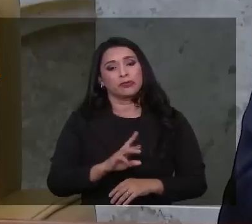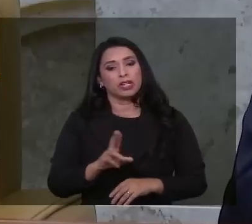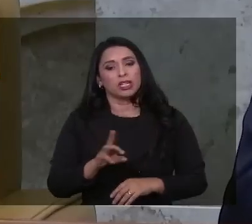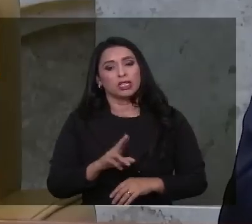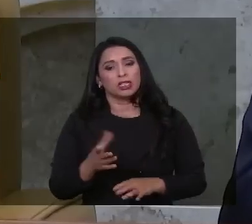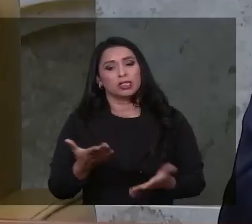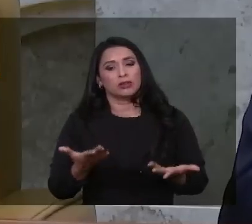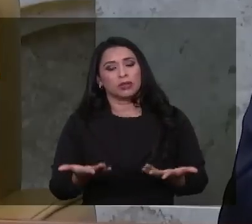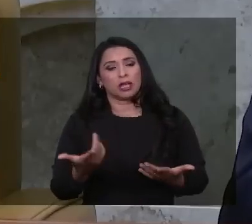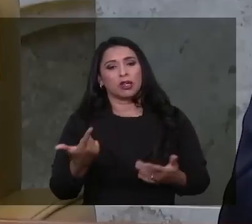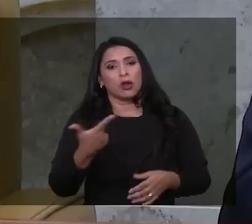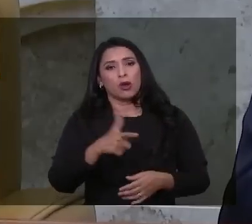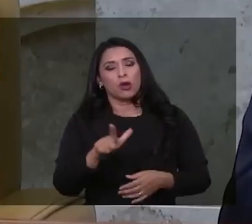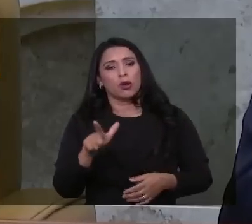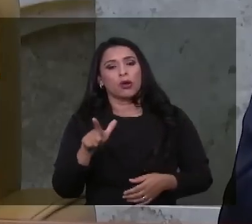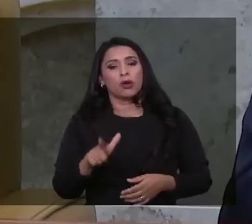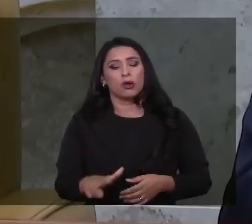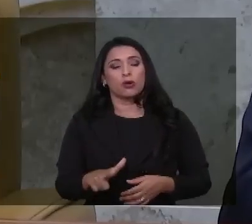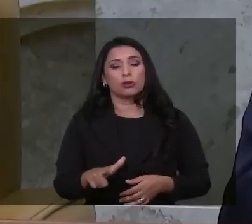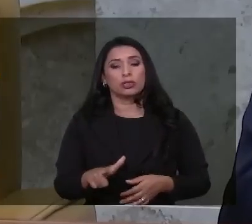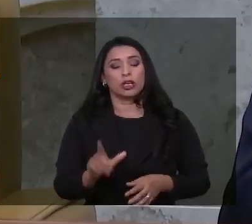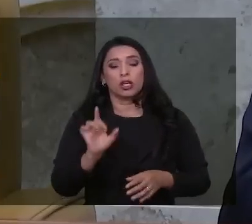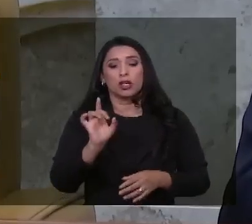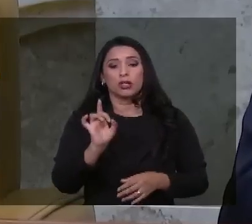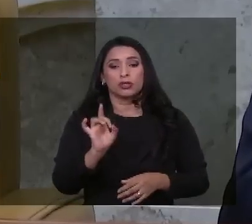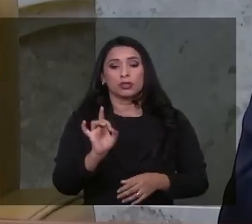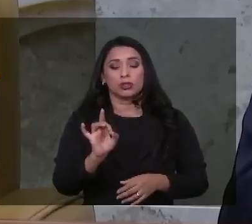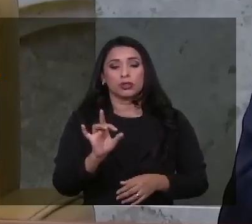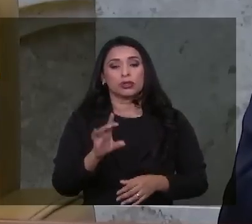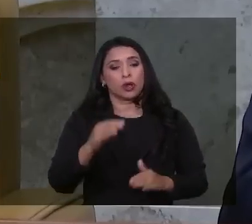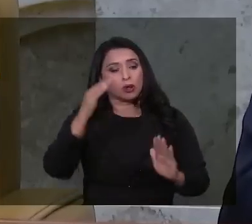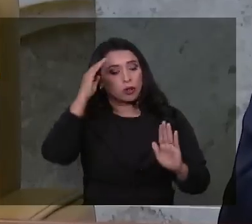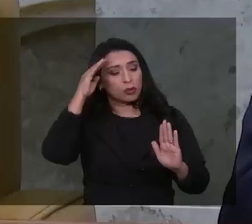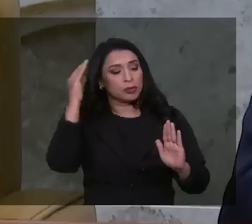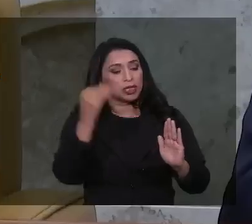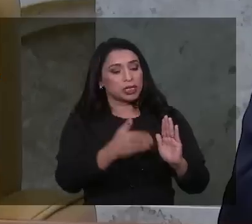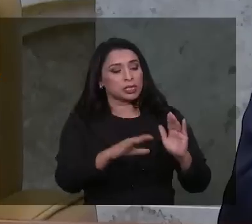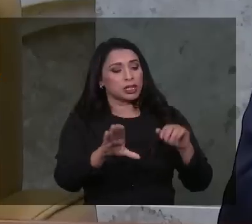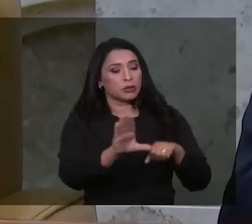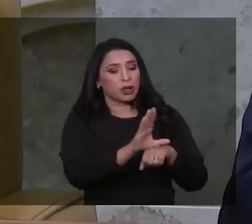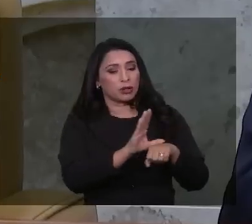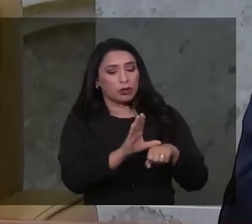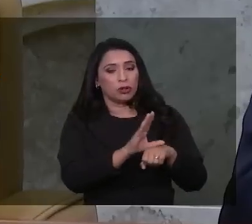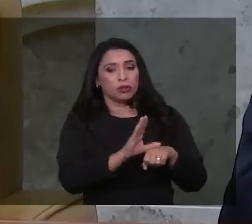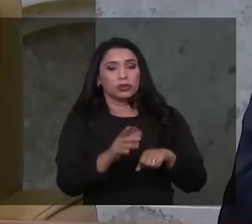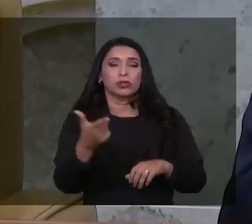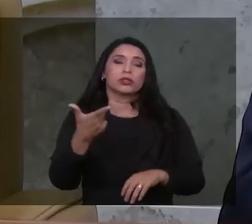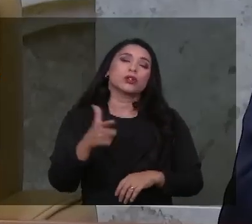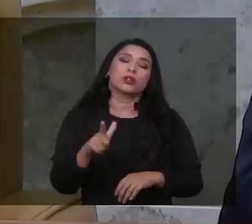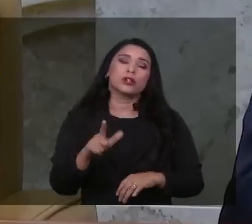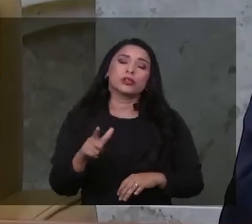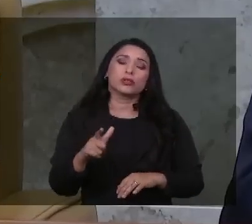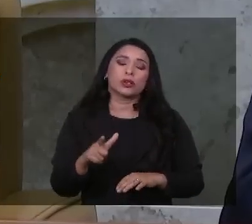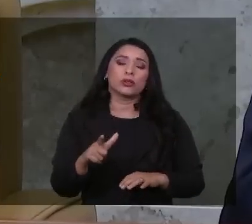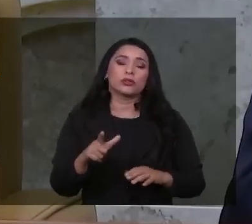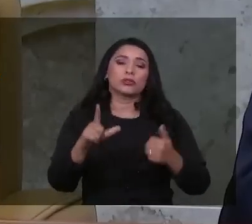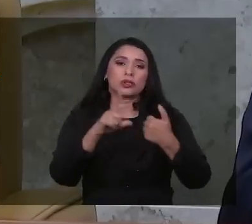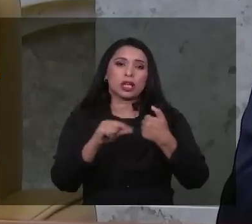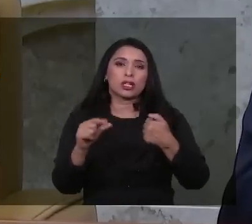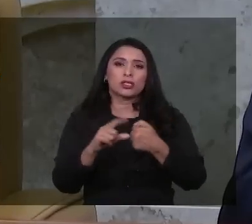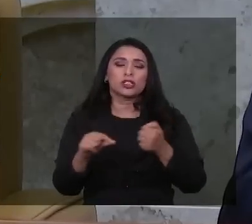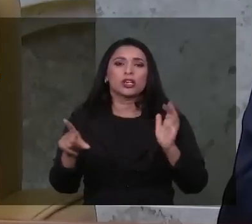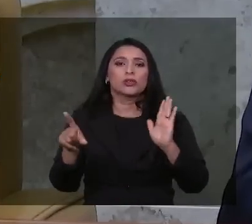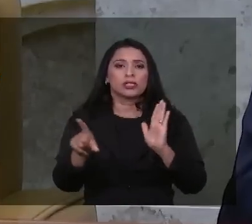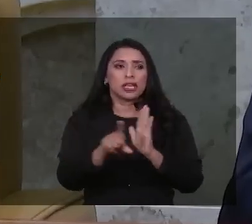cabe outra submissão a não ser aos preceitos constitucionais e aos demais dispositivos legais que a todos